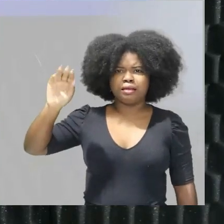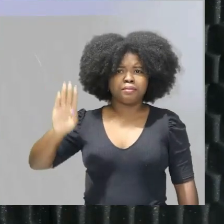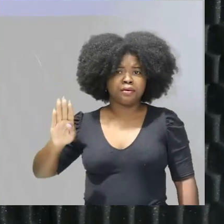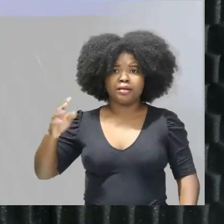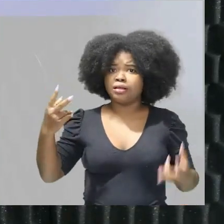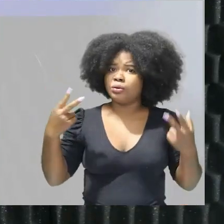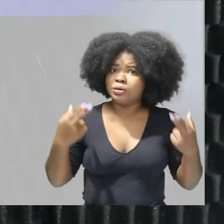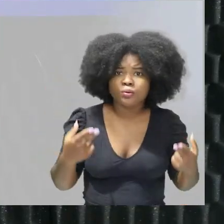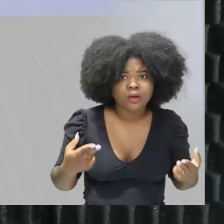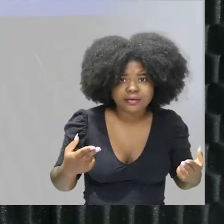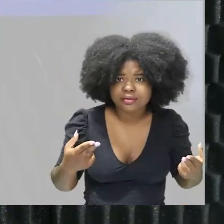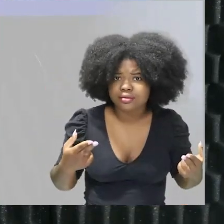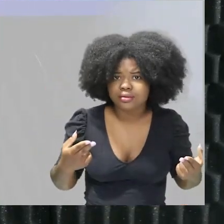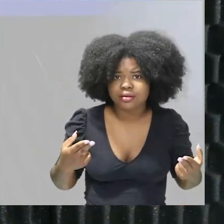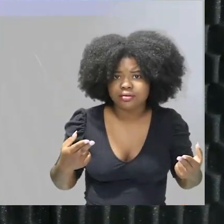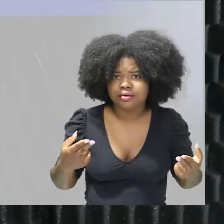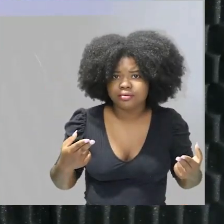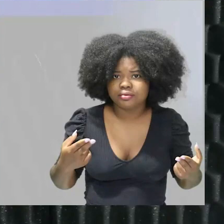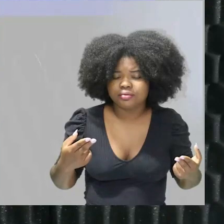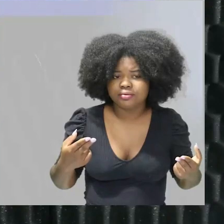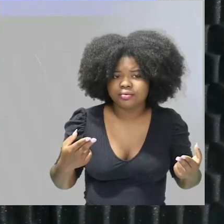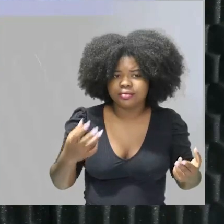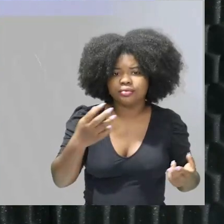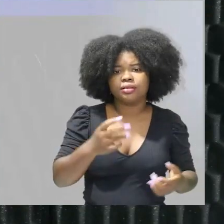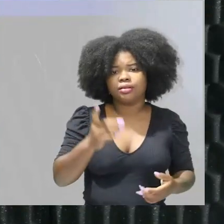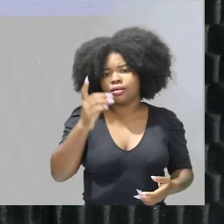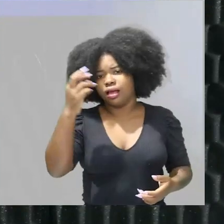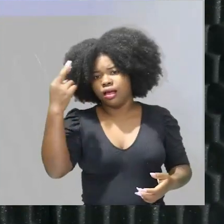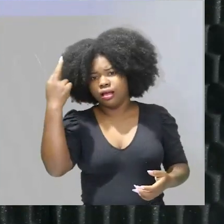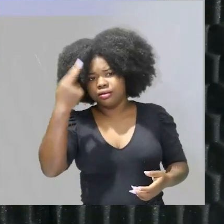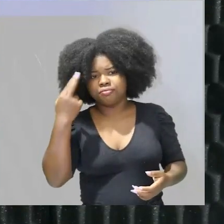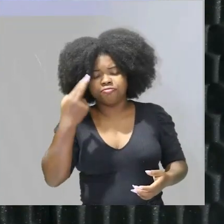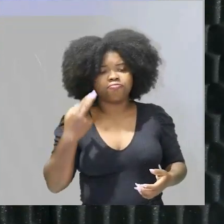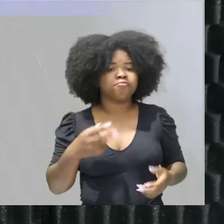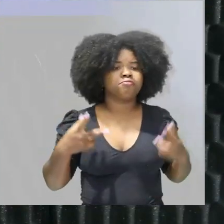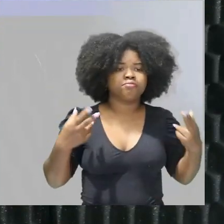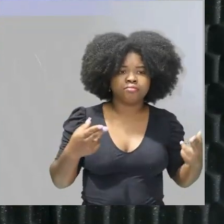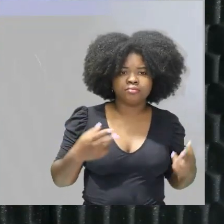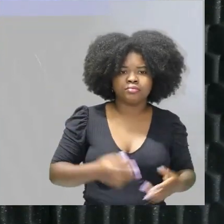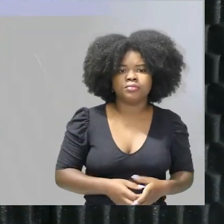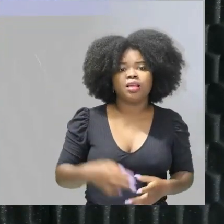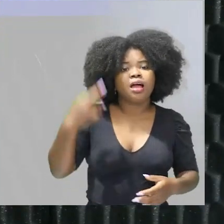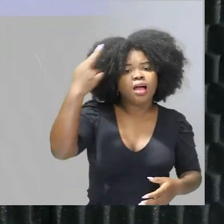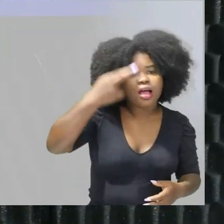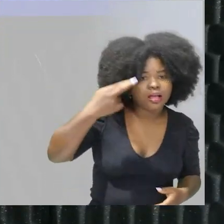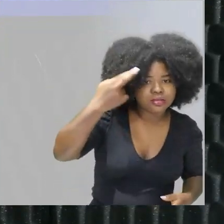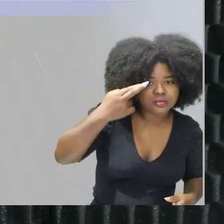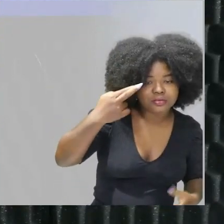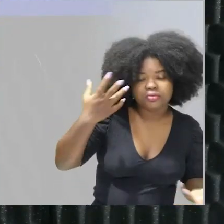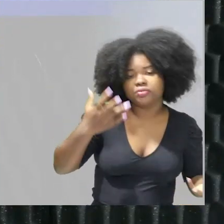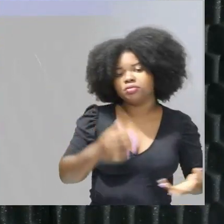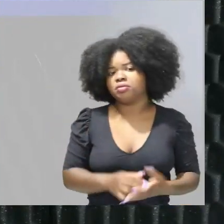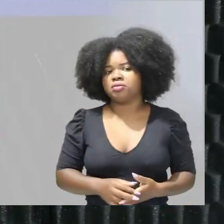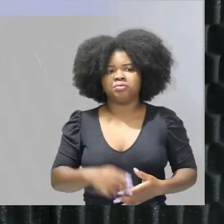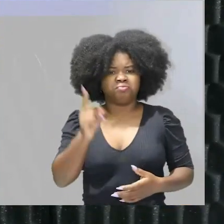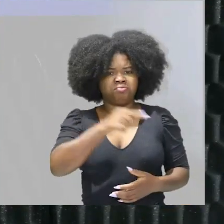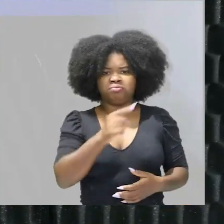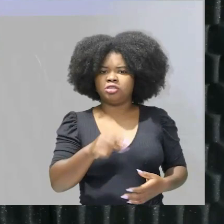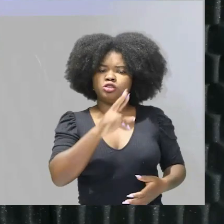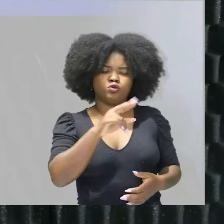a mesma coisa racionalidade racionalismo o racionalismo é que gosta das ideias inatas eu não posso marcar